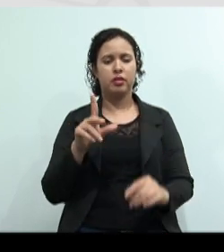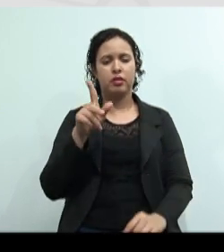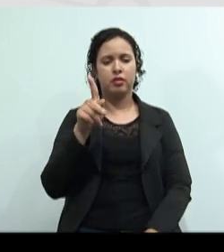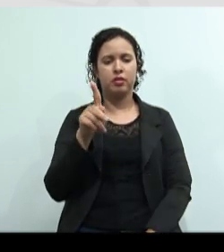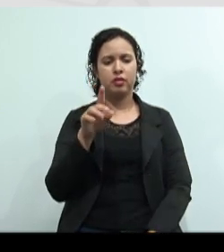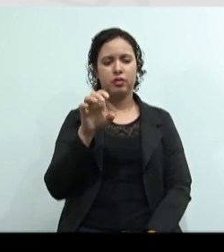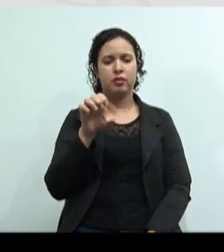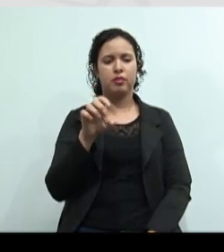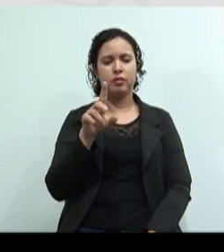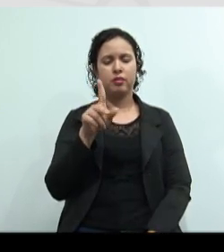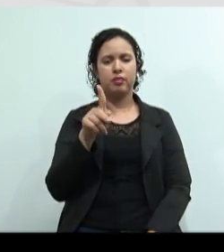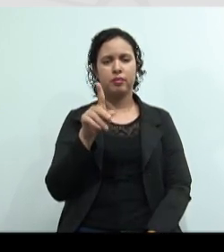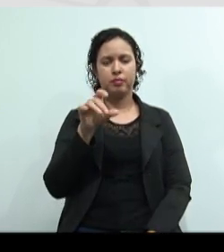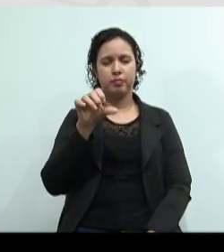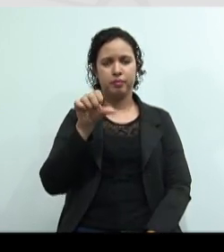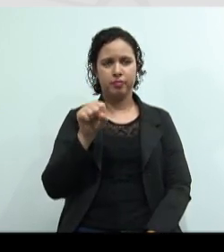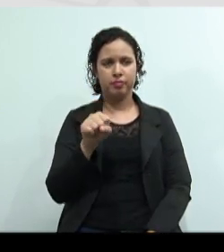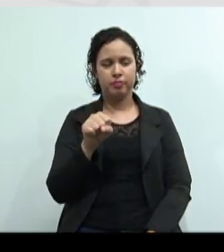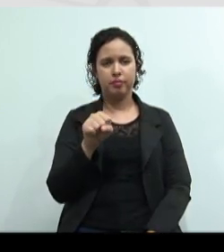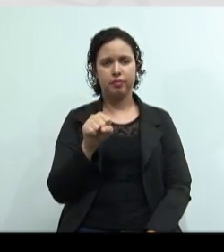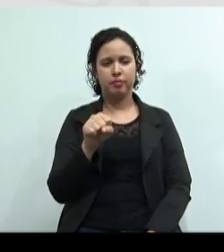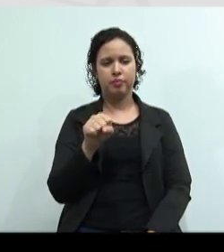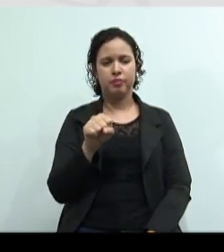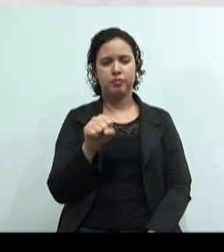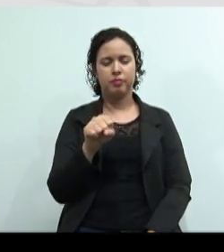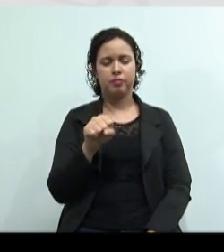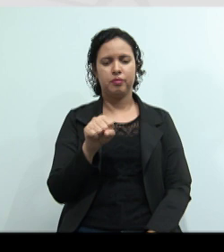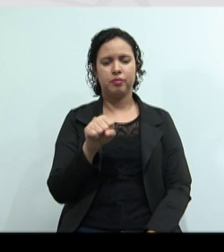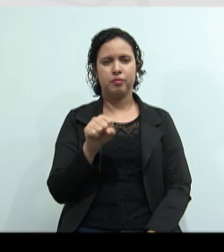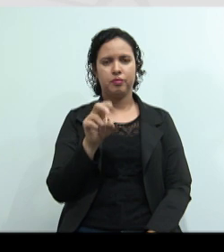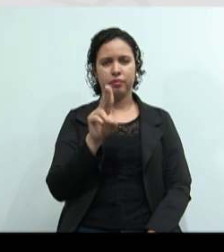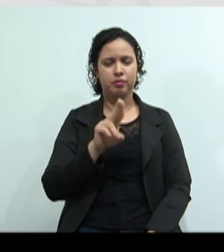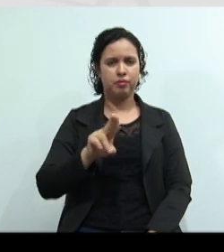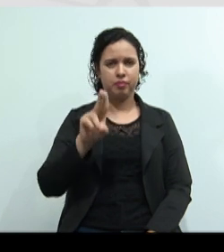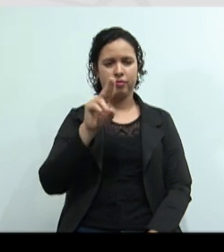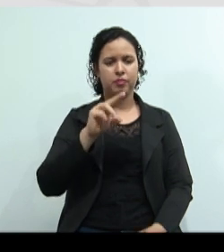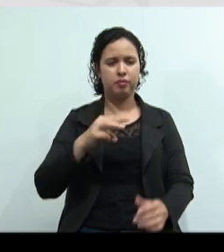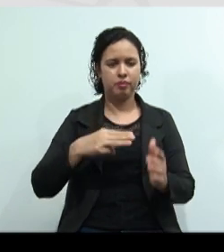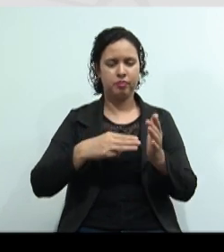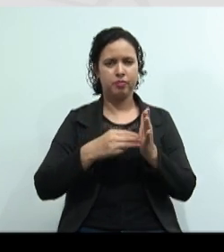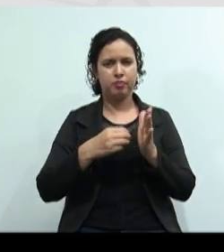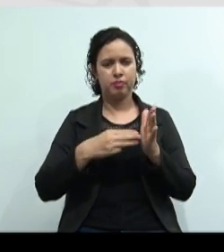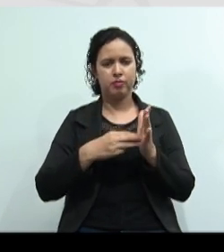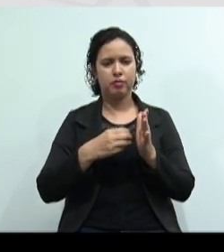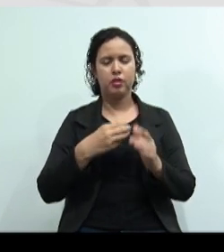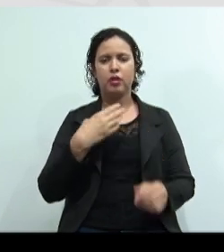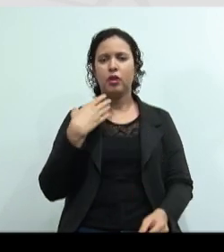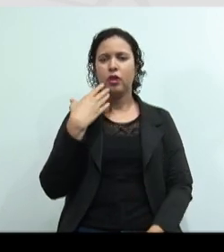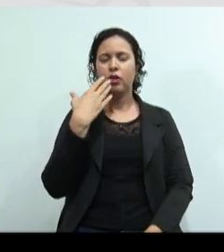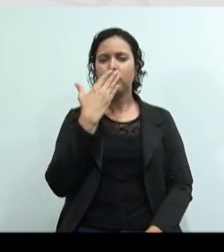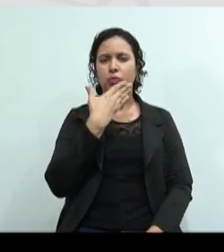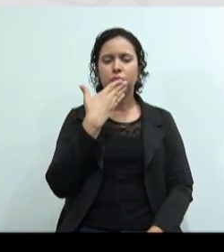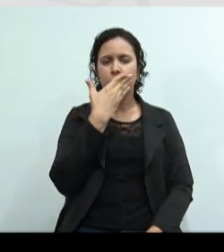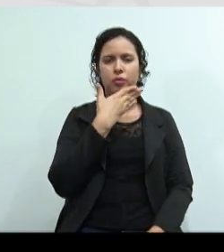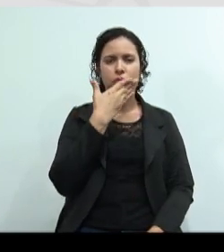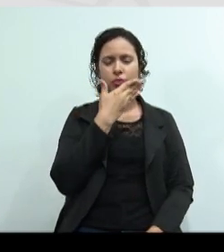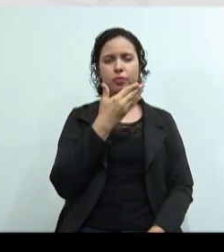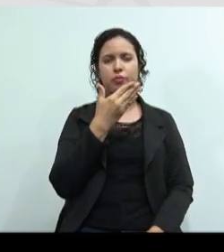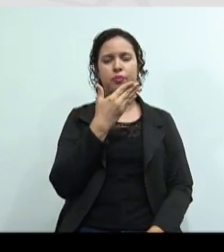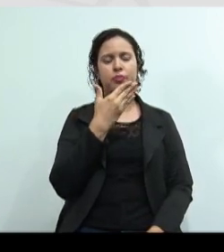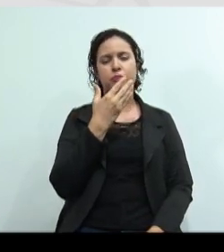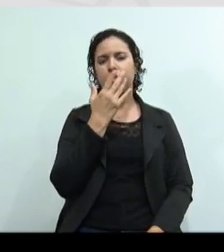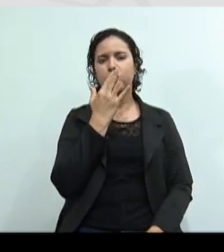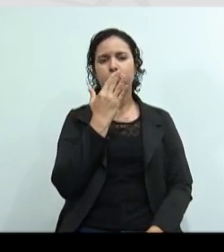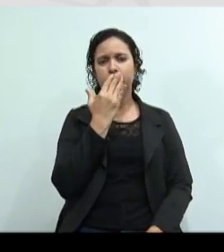fez diferente? Eu sempre peço para os meninos, quando vai utilizar essa metodologia, usar cores diferentes. Então, vamos lá. O